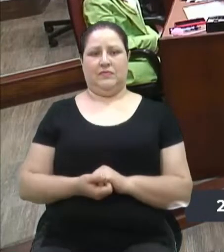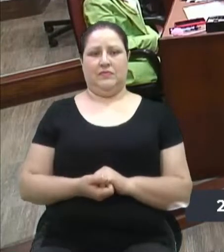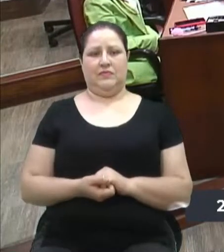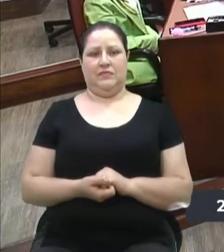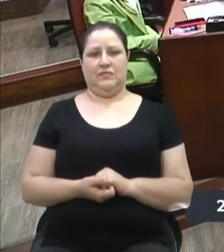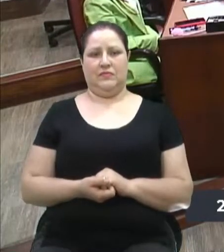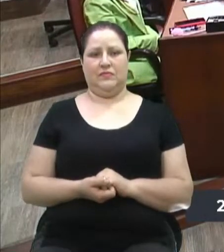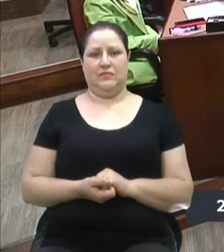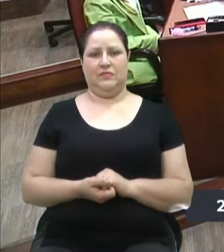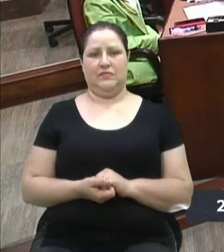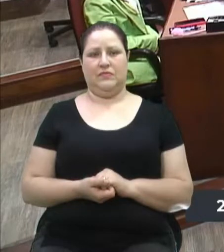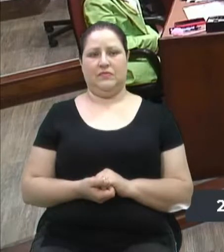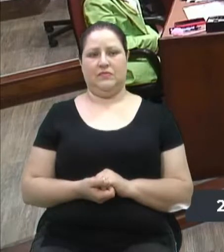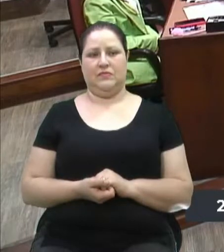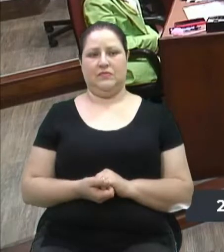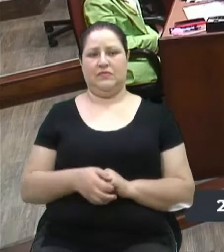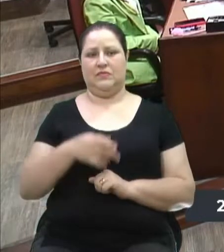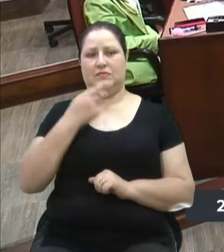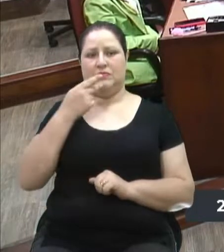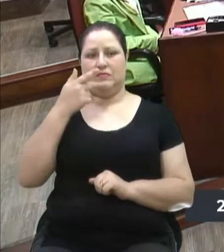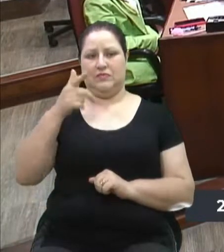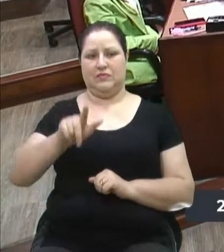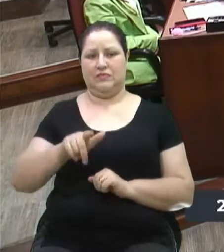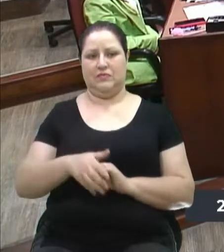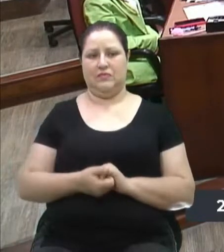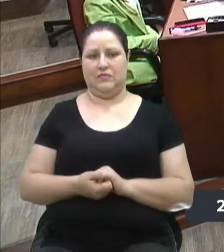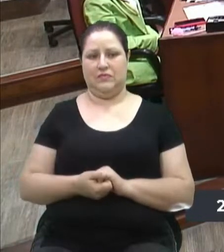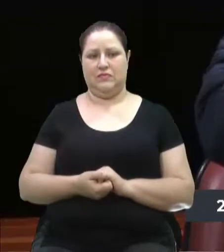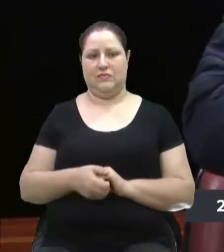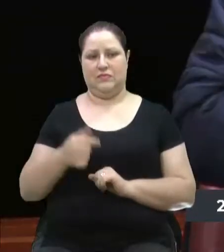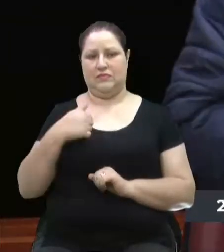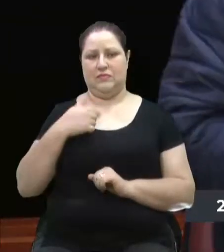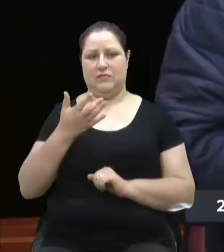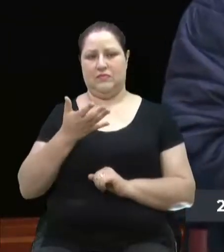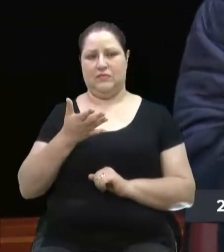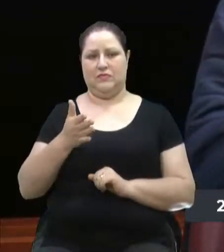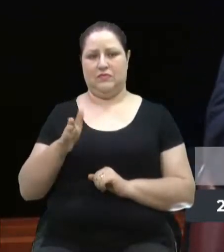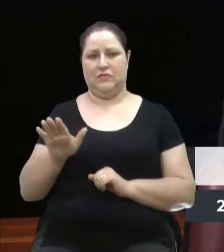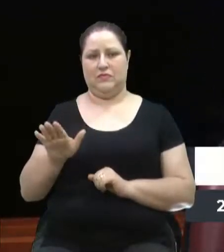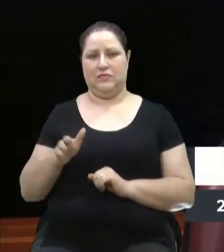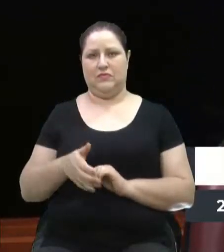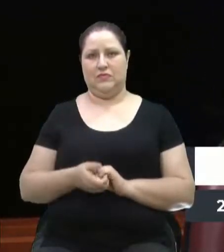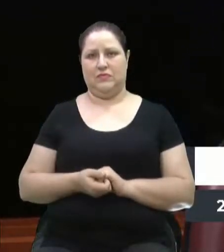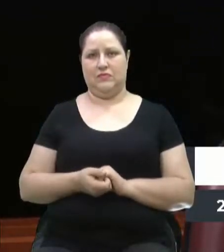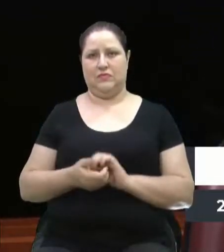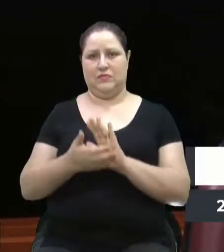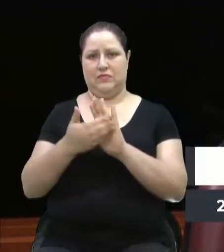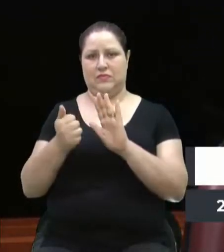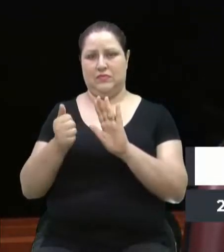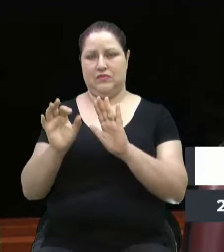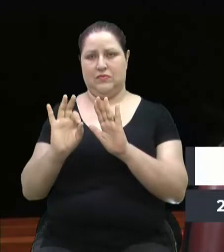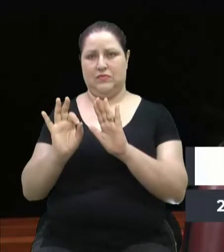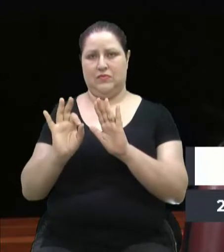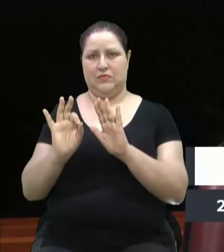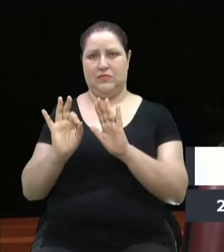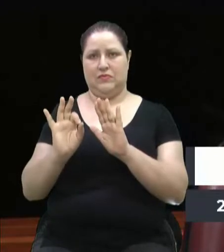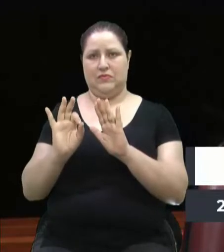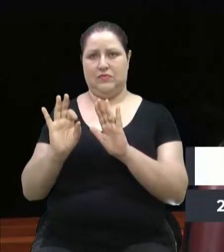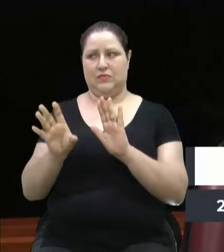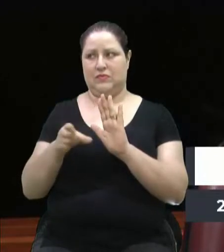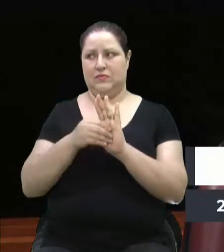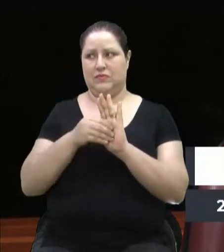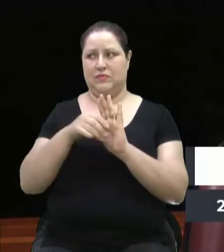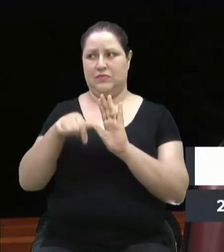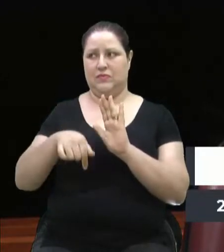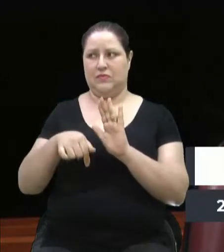Senhora presidenta, só quero reafirmar, né? Eu não quero, vereador, líder do governo, não quero que tire nenhuma indicação que foi feita